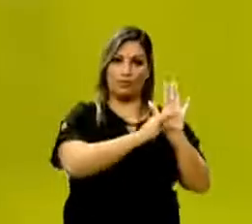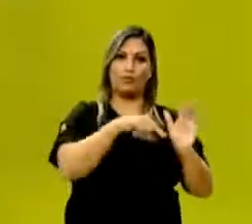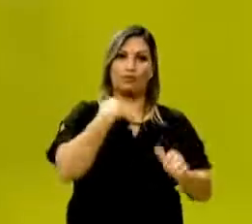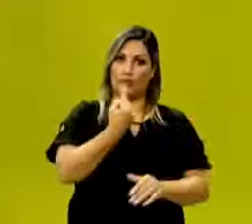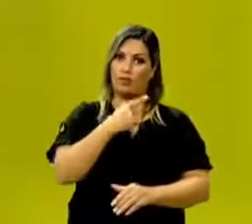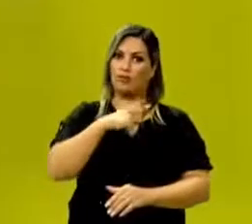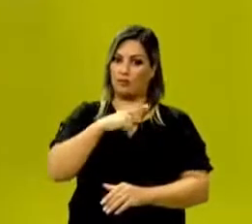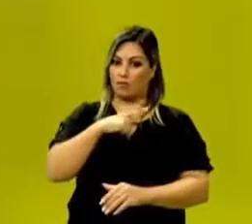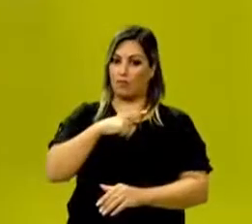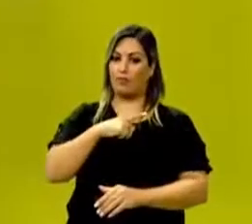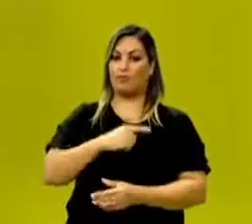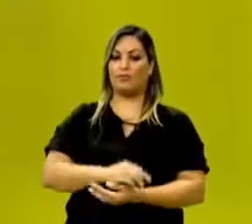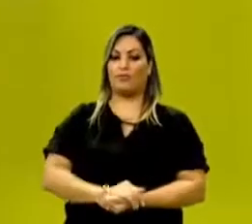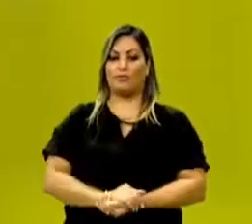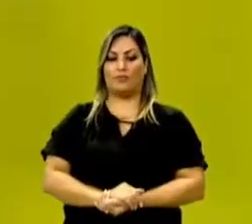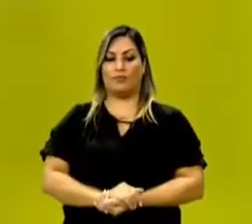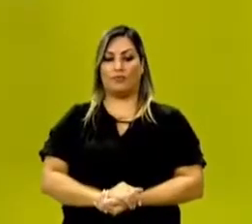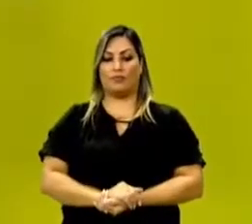nós temos